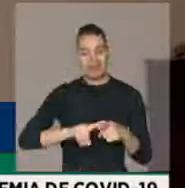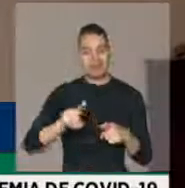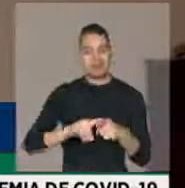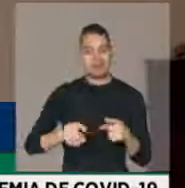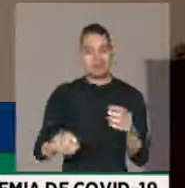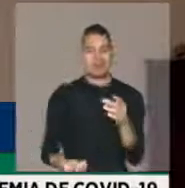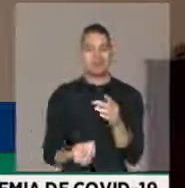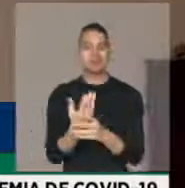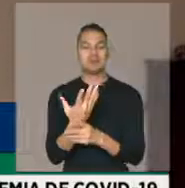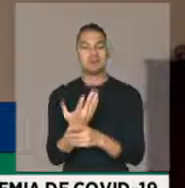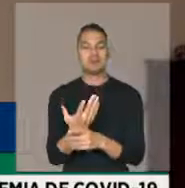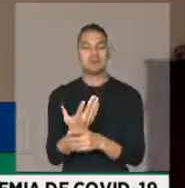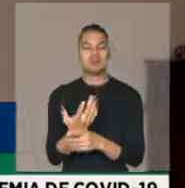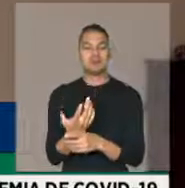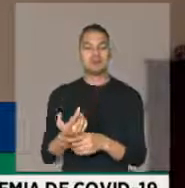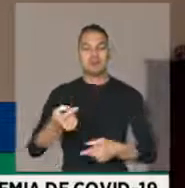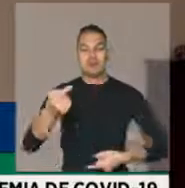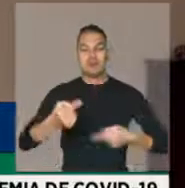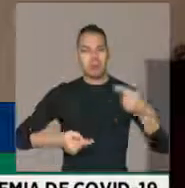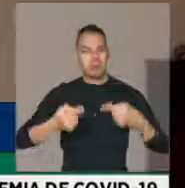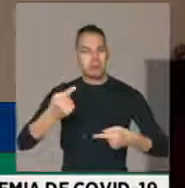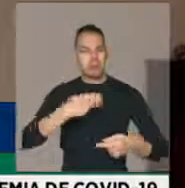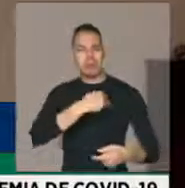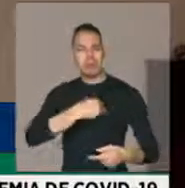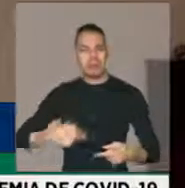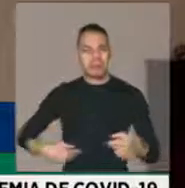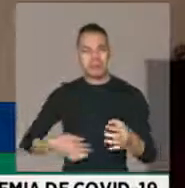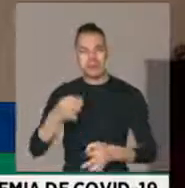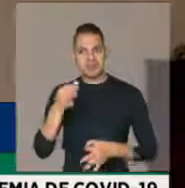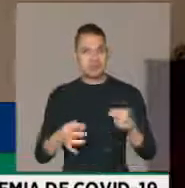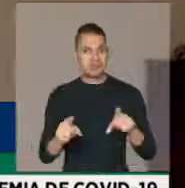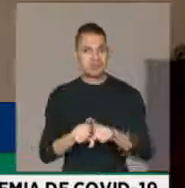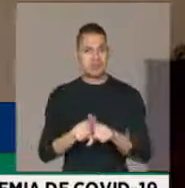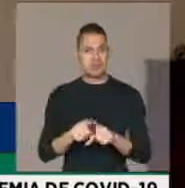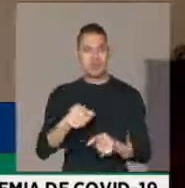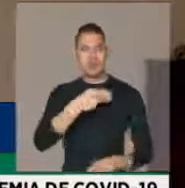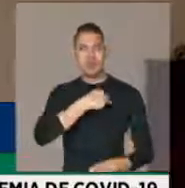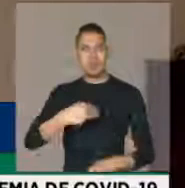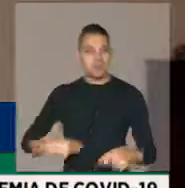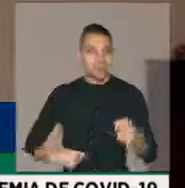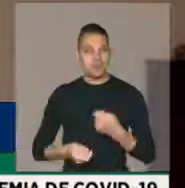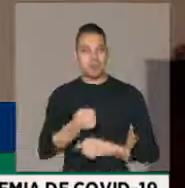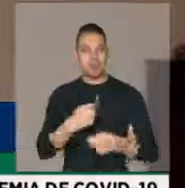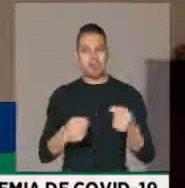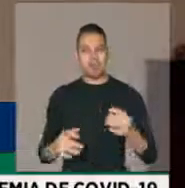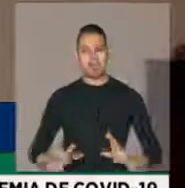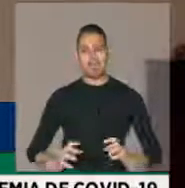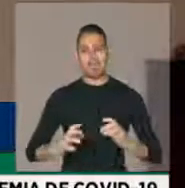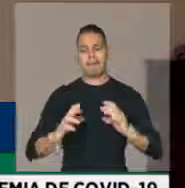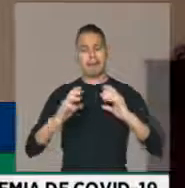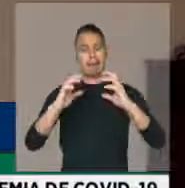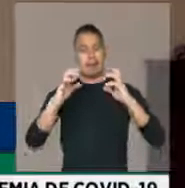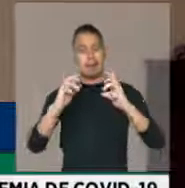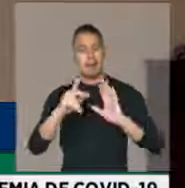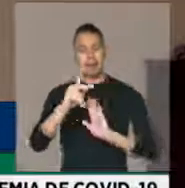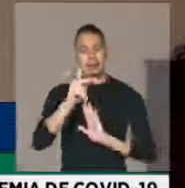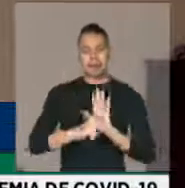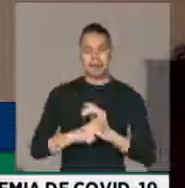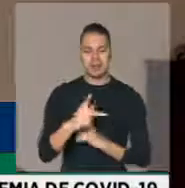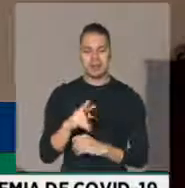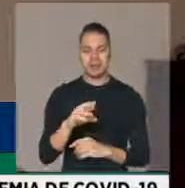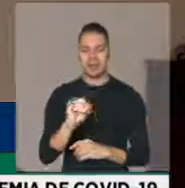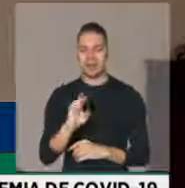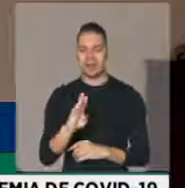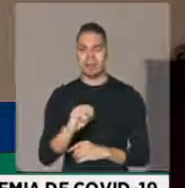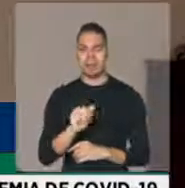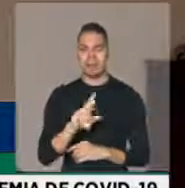há, comprando briga com o ministro da Justiça e com o ministro da Economia, apresentando um plano chamado Pro Brasil, que o Ministério